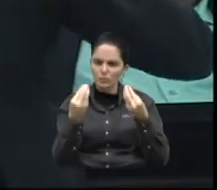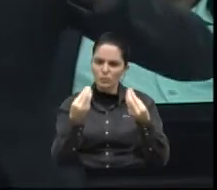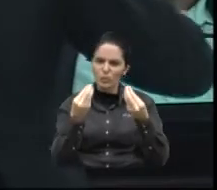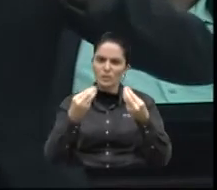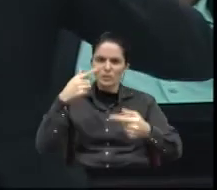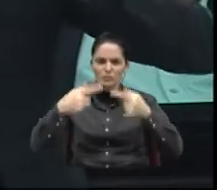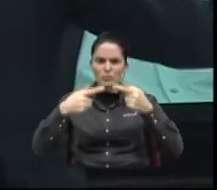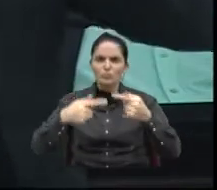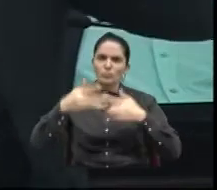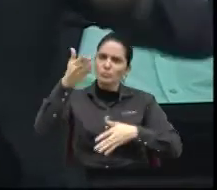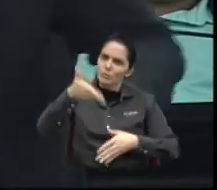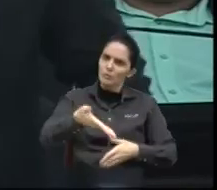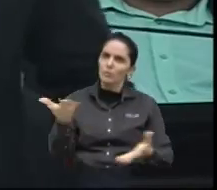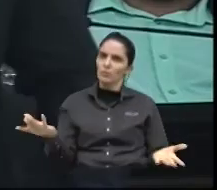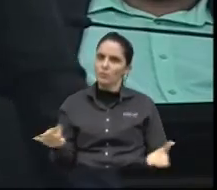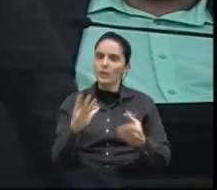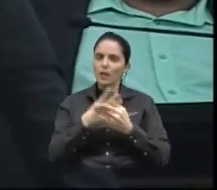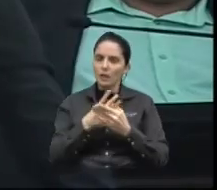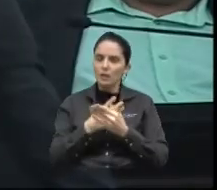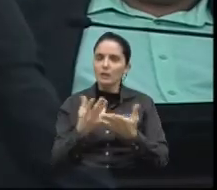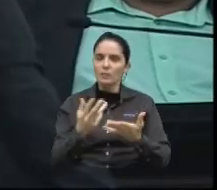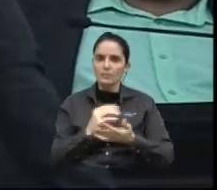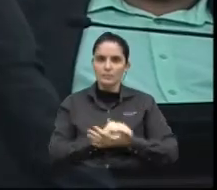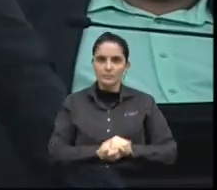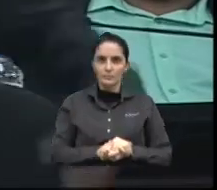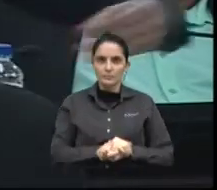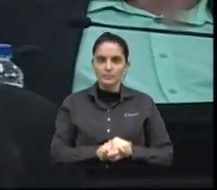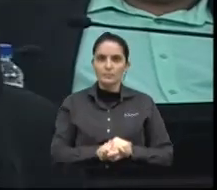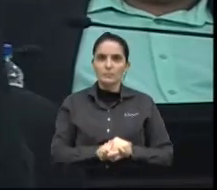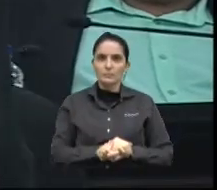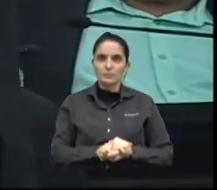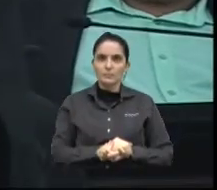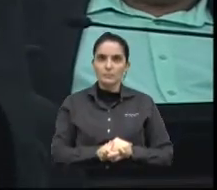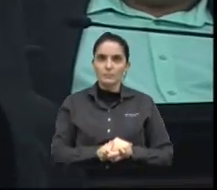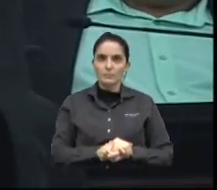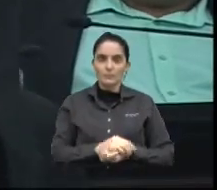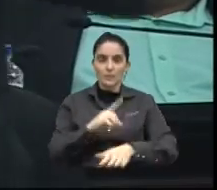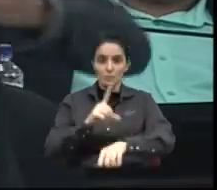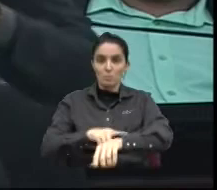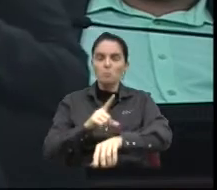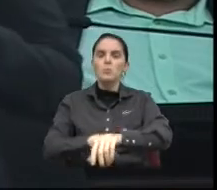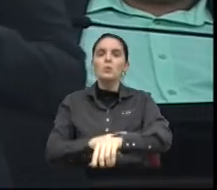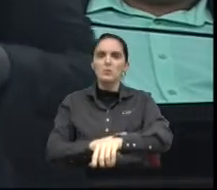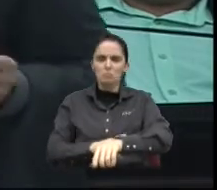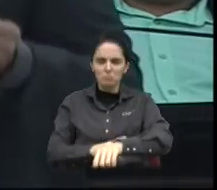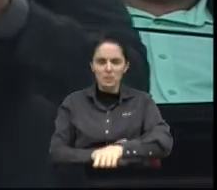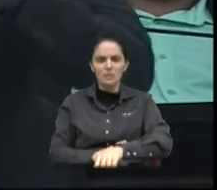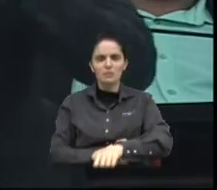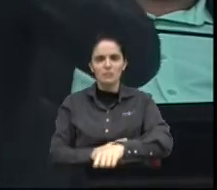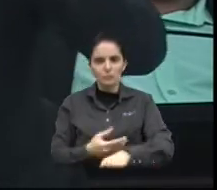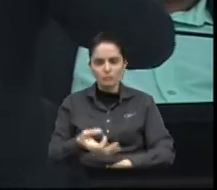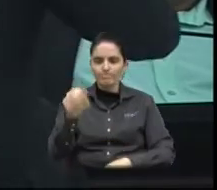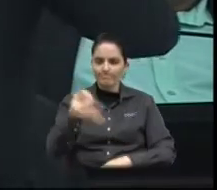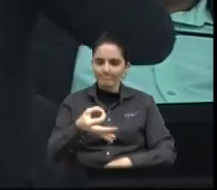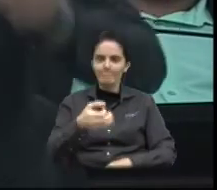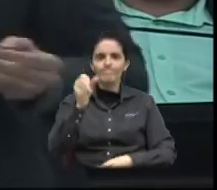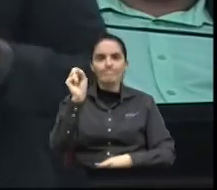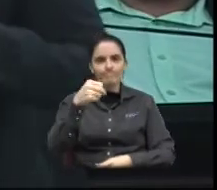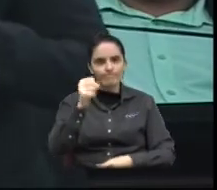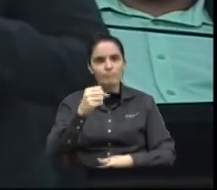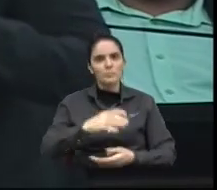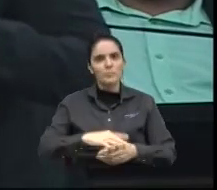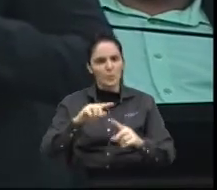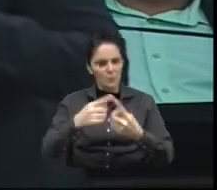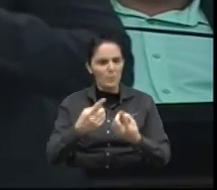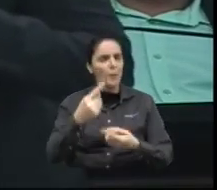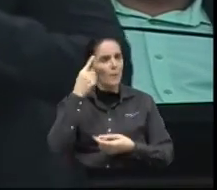aqui hoje neste parlamento é o momento memorável sim senhor mas vamos ter um pouco de